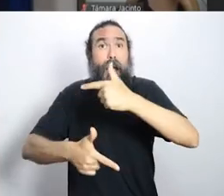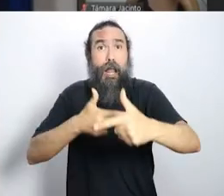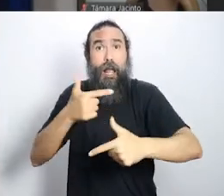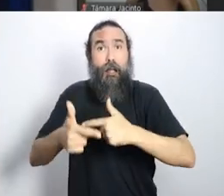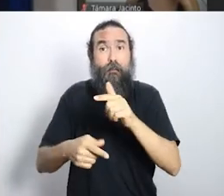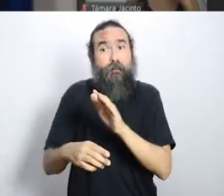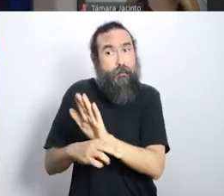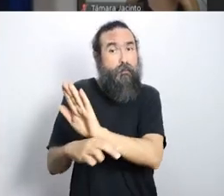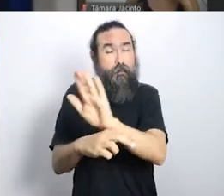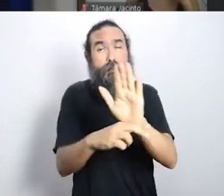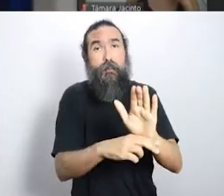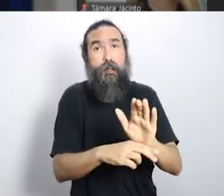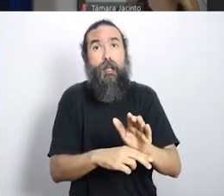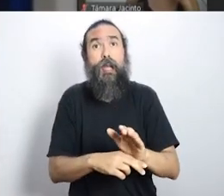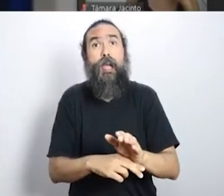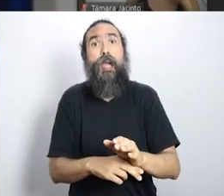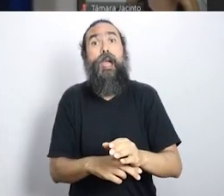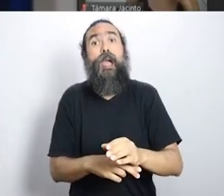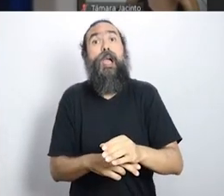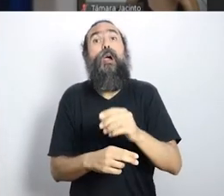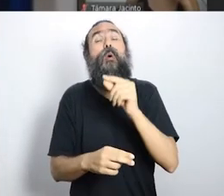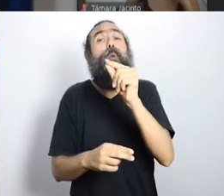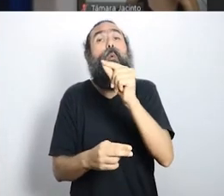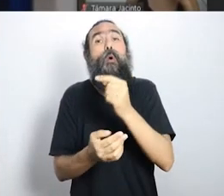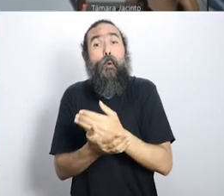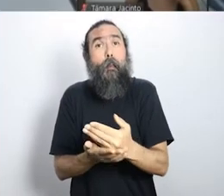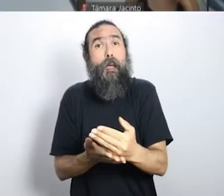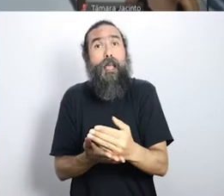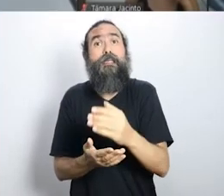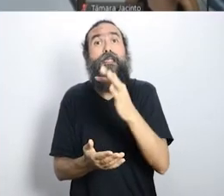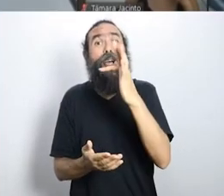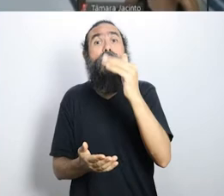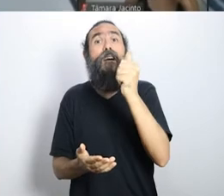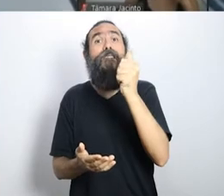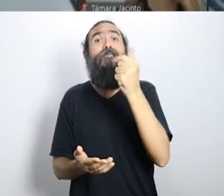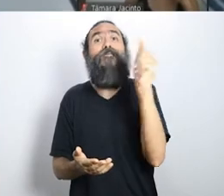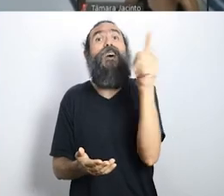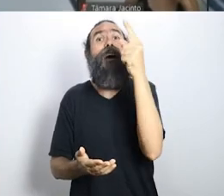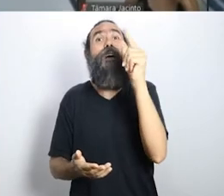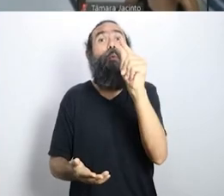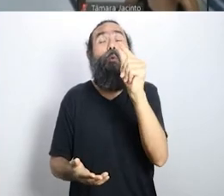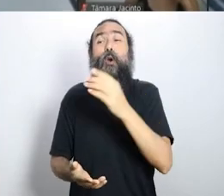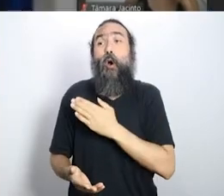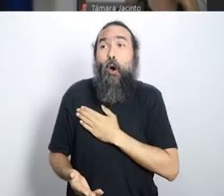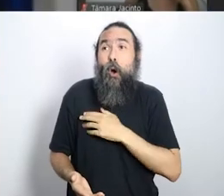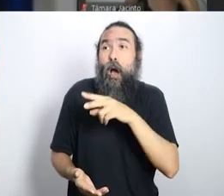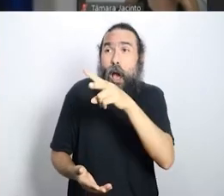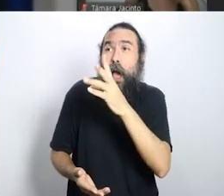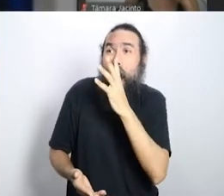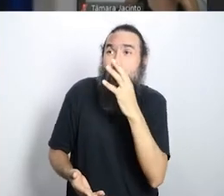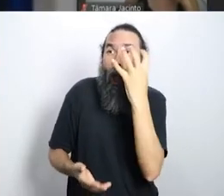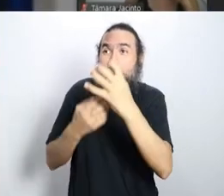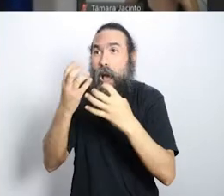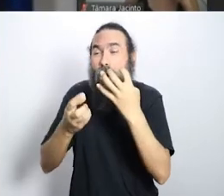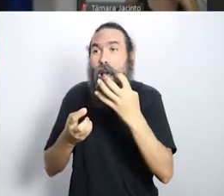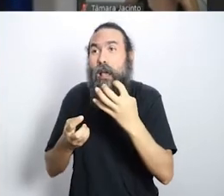tomar conta e fazer parte. Niati, um beijo grande para você, Dorinha e todas essas figuras que